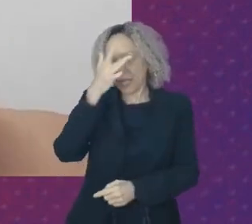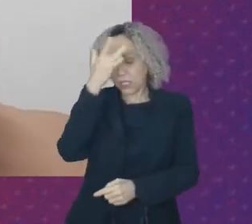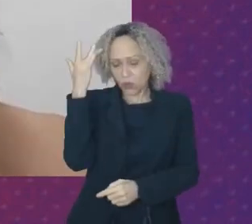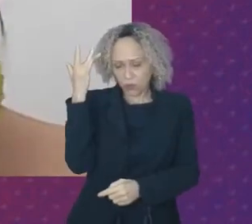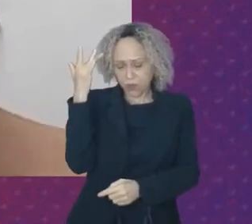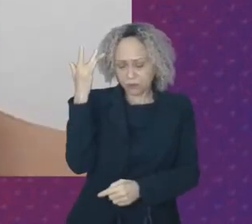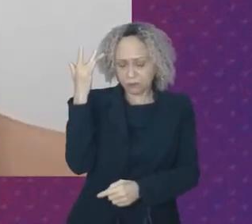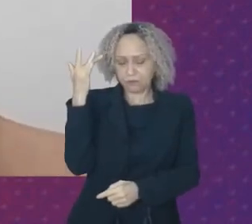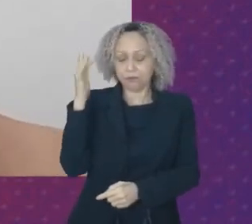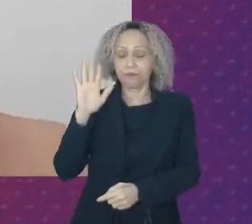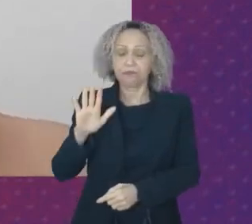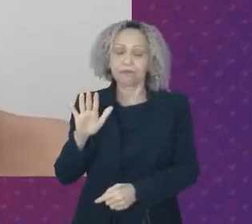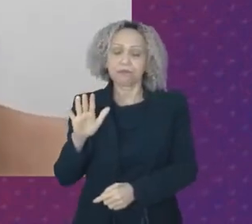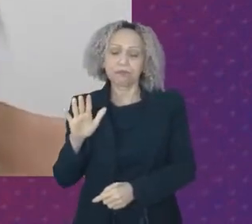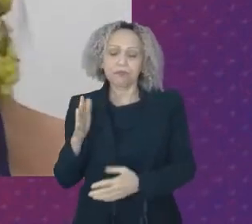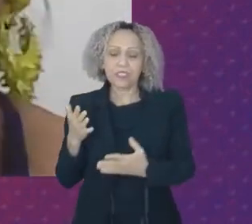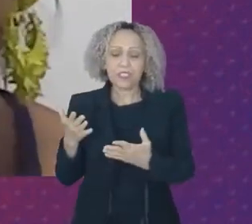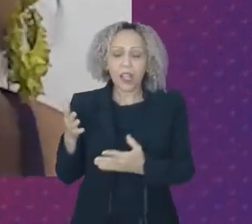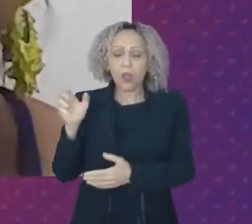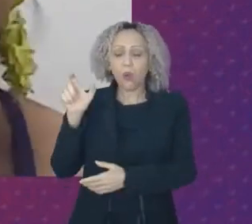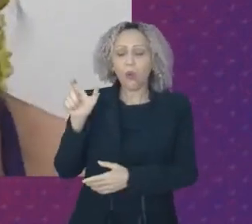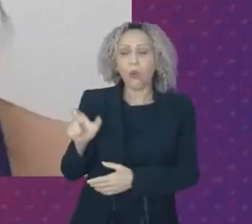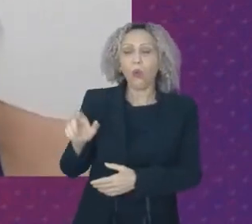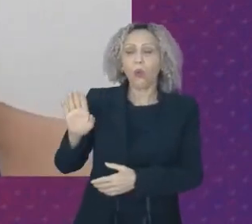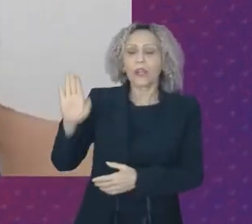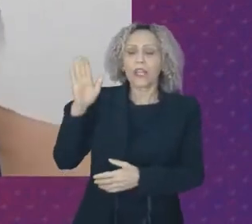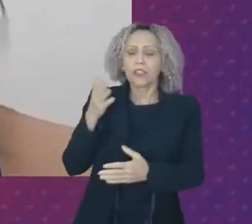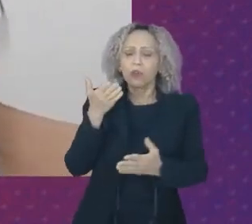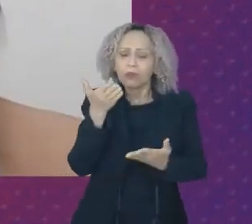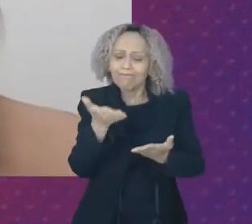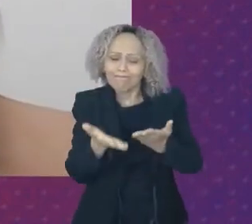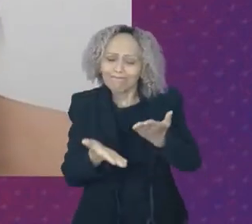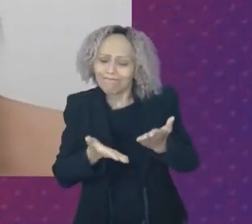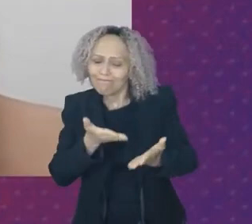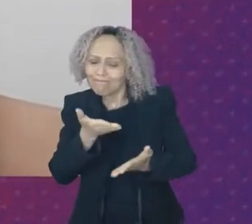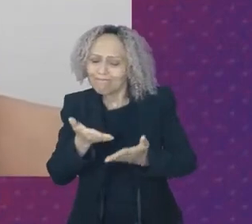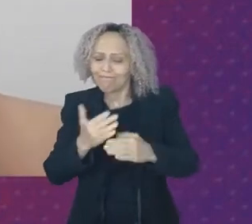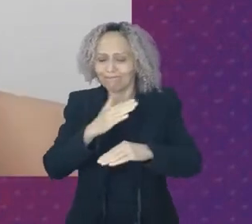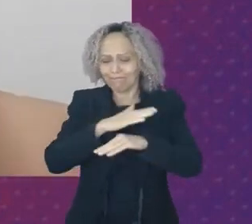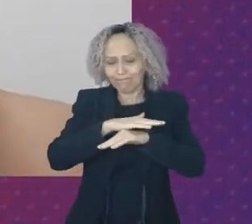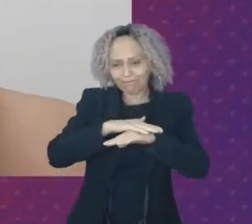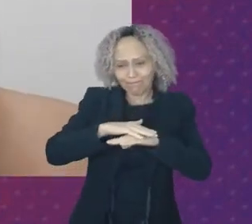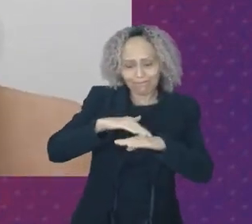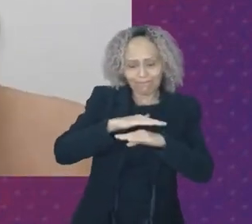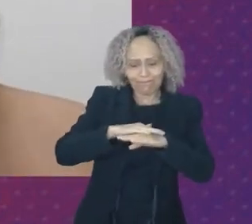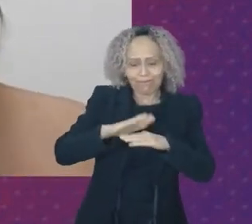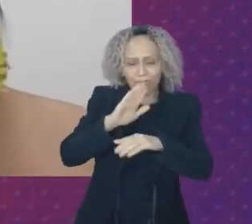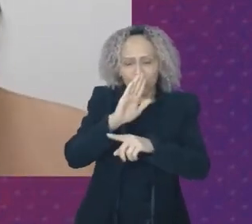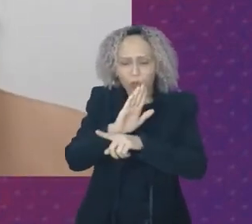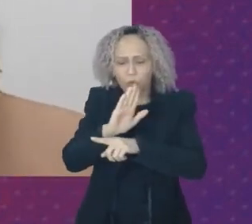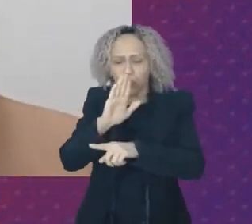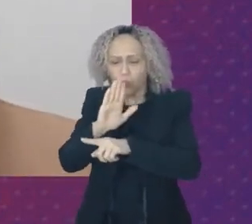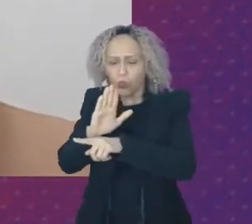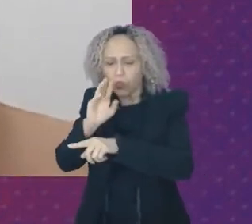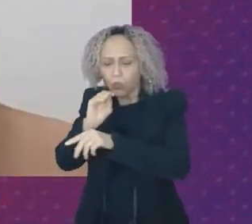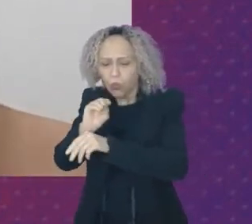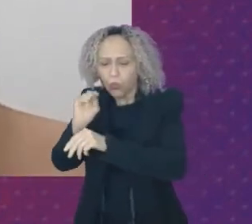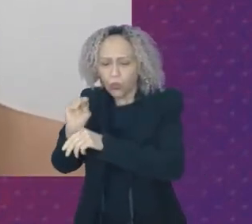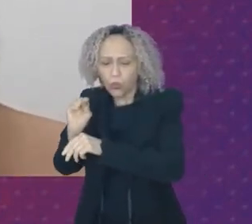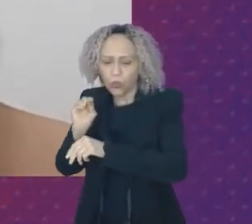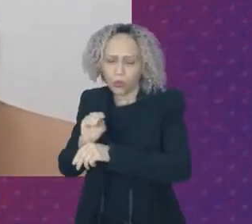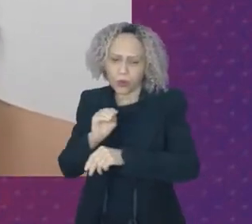para acolher, para dar carinho, para ter um processo de afetividade mesmo